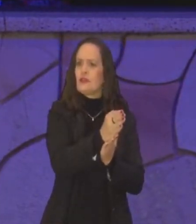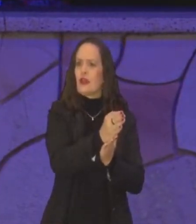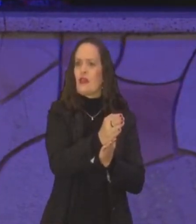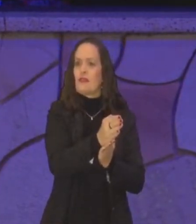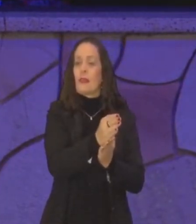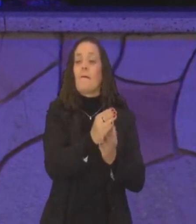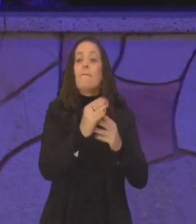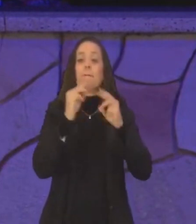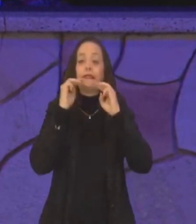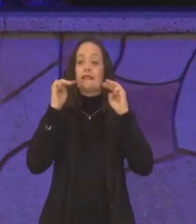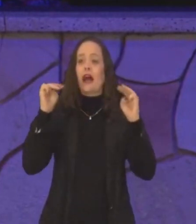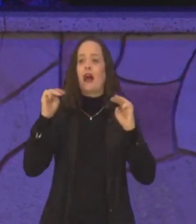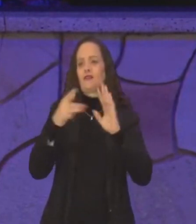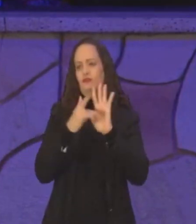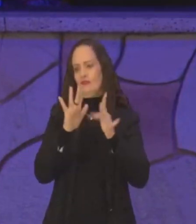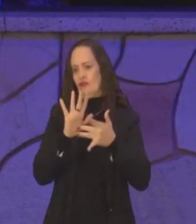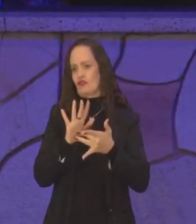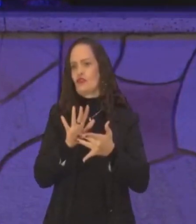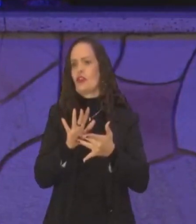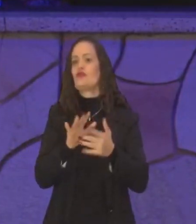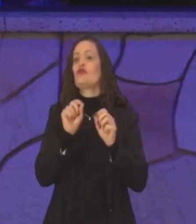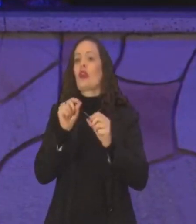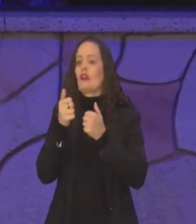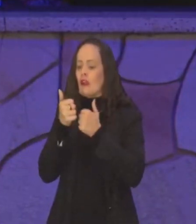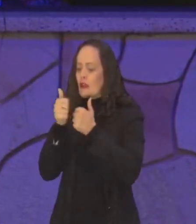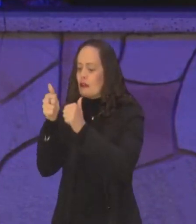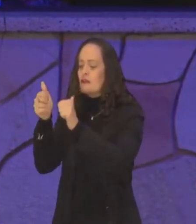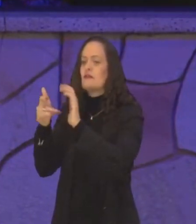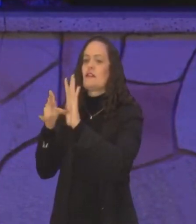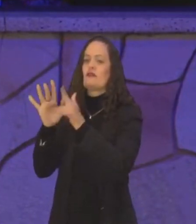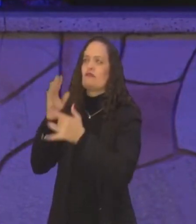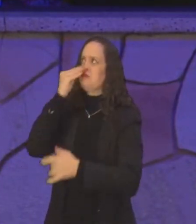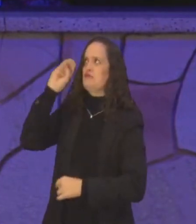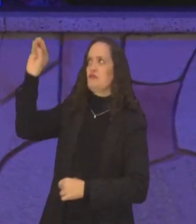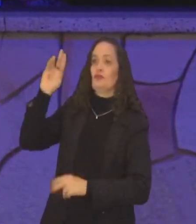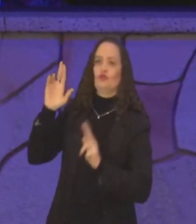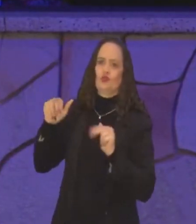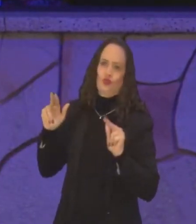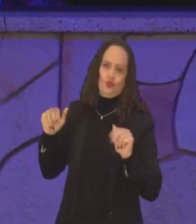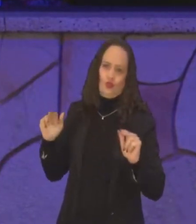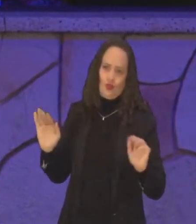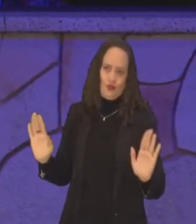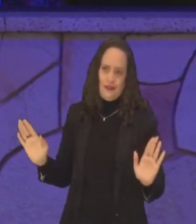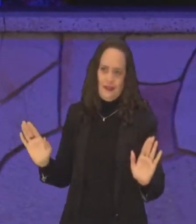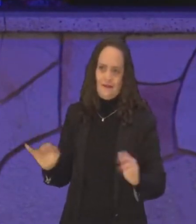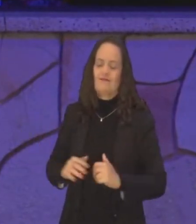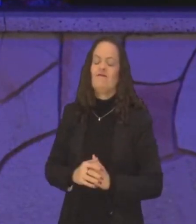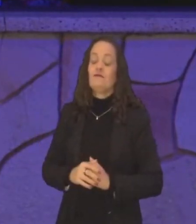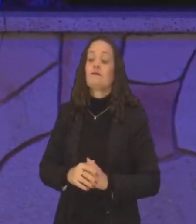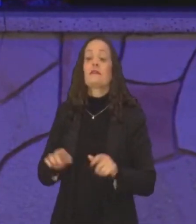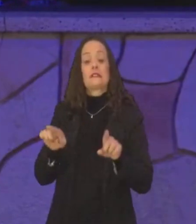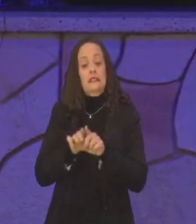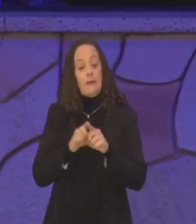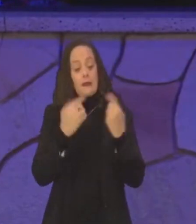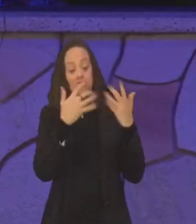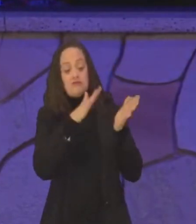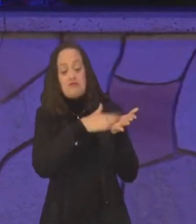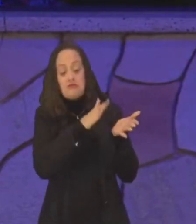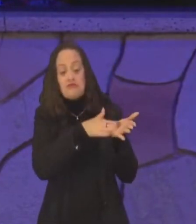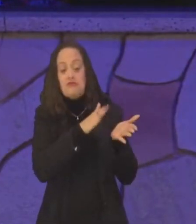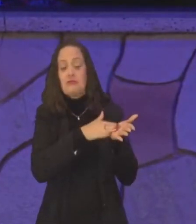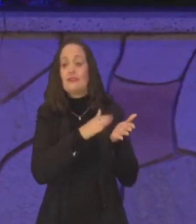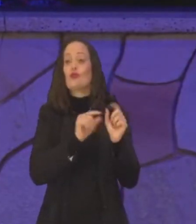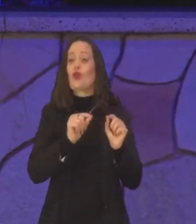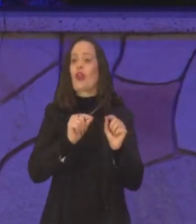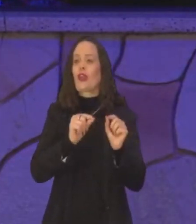original de seguir a Cristo sem negar o seu nome. E também o elogio do